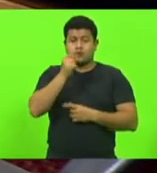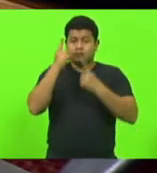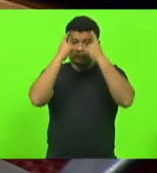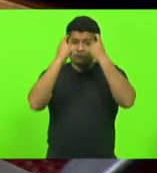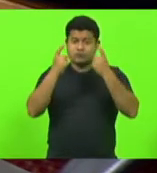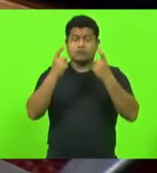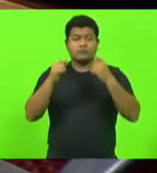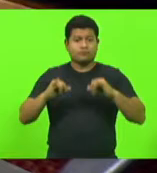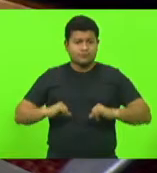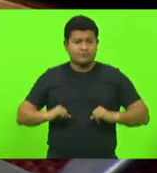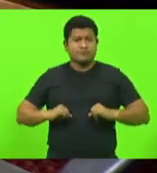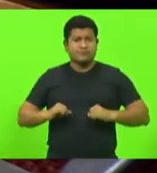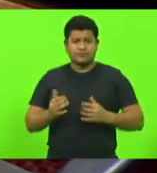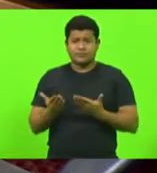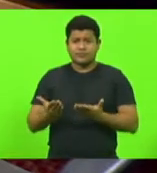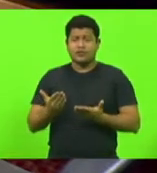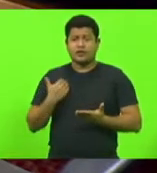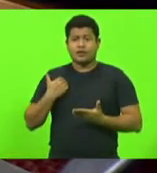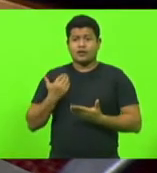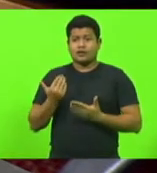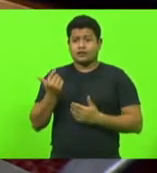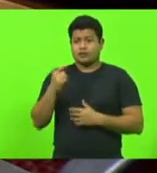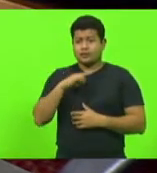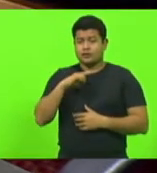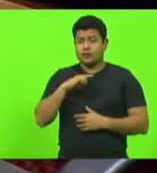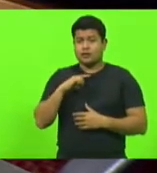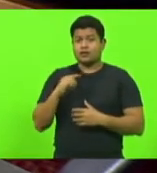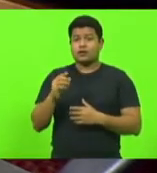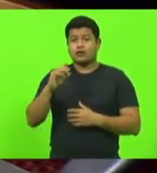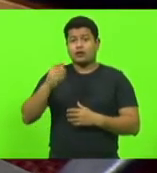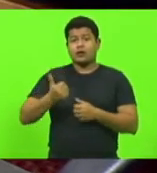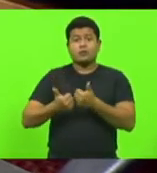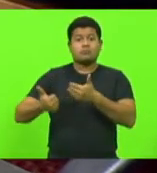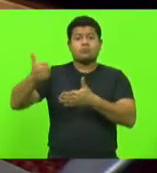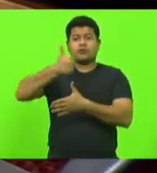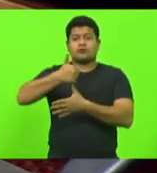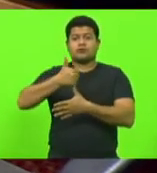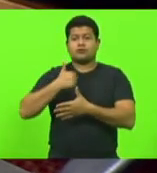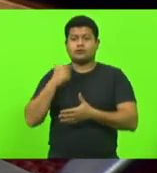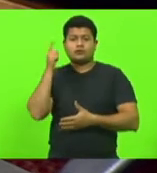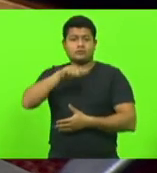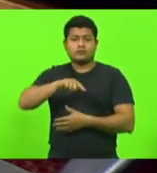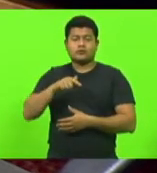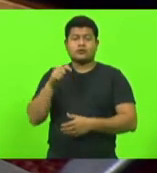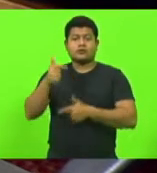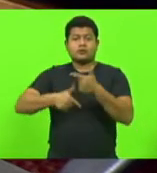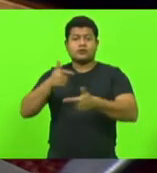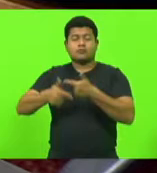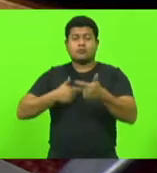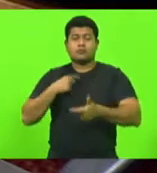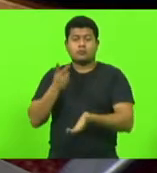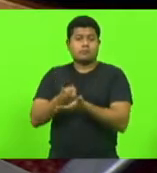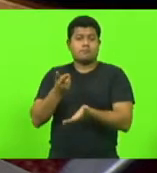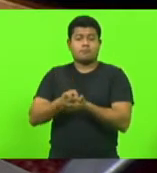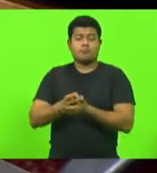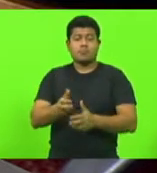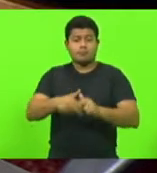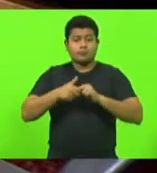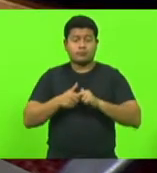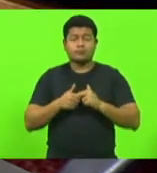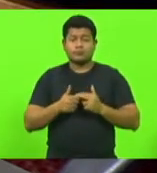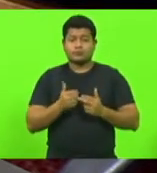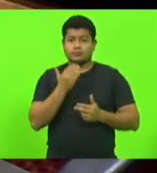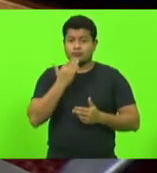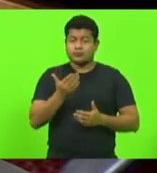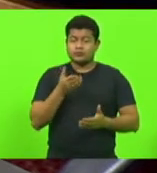prioridade na ocupação de vagas de emprego, ele é mantido e, portanto, eu peço que se mantenha